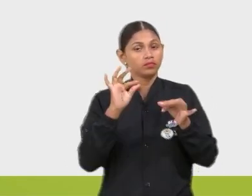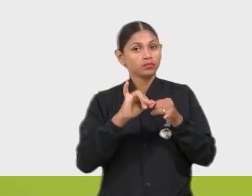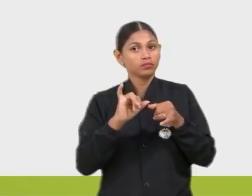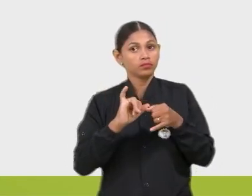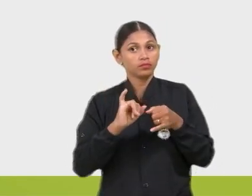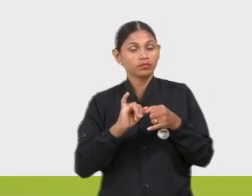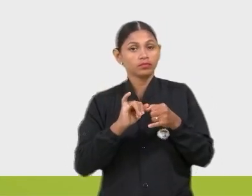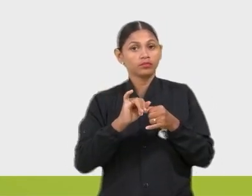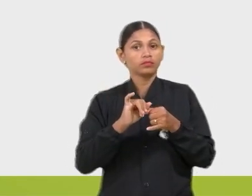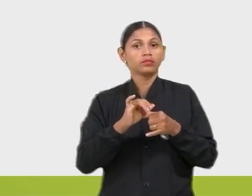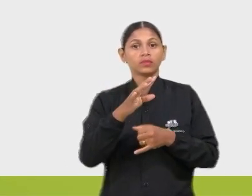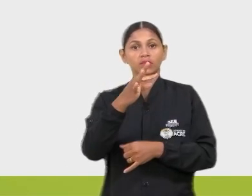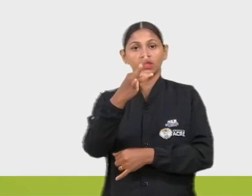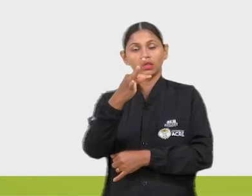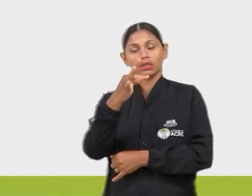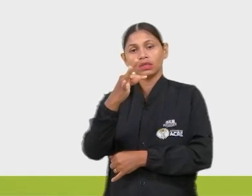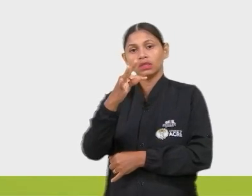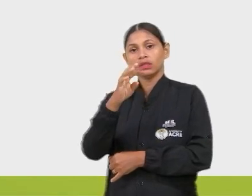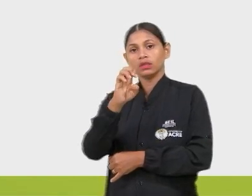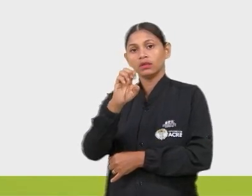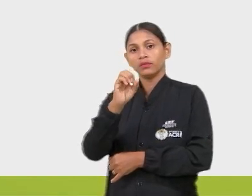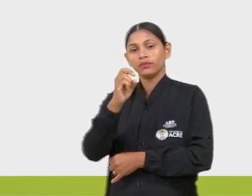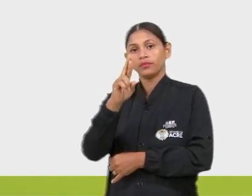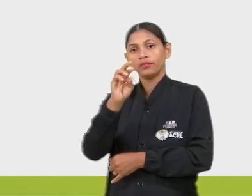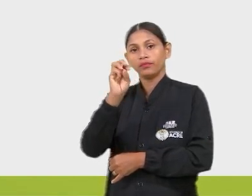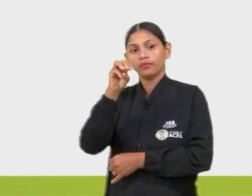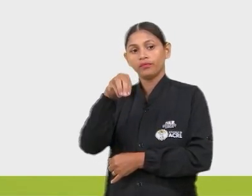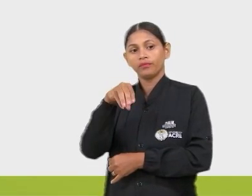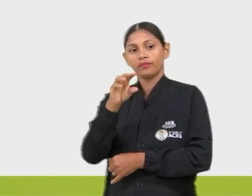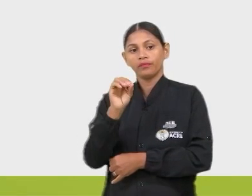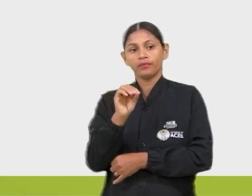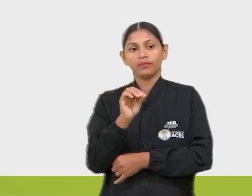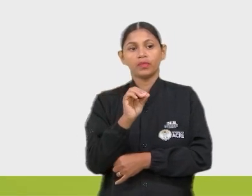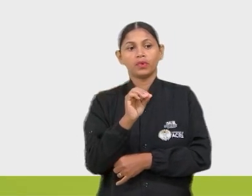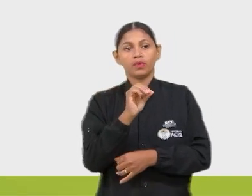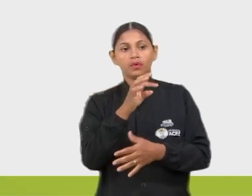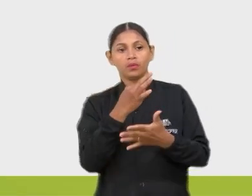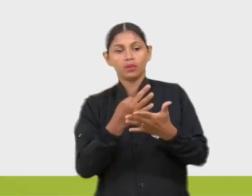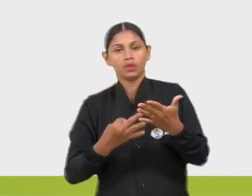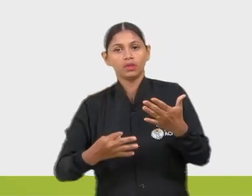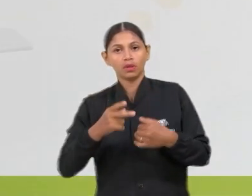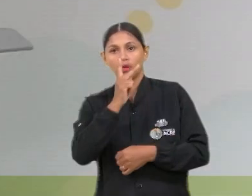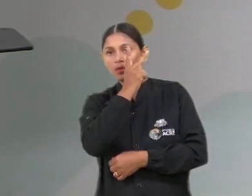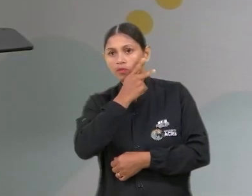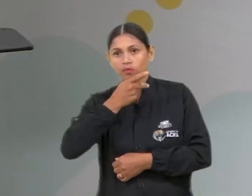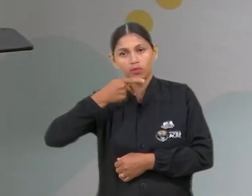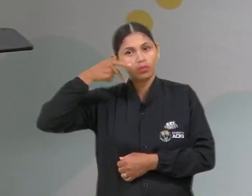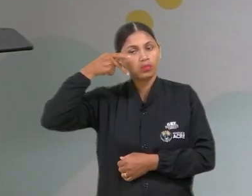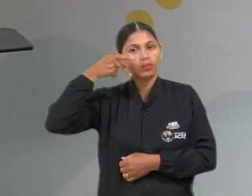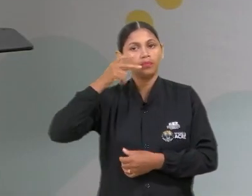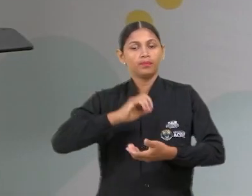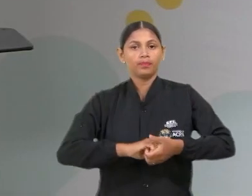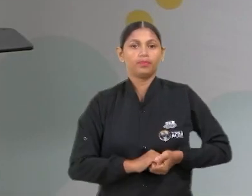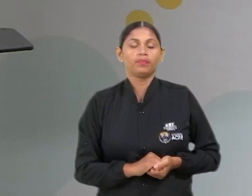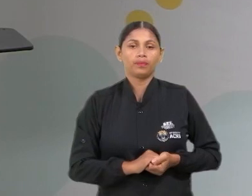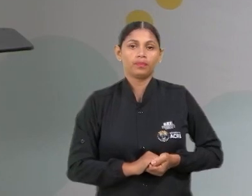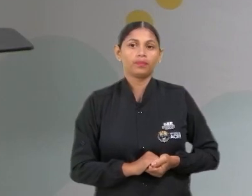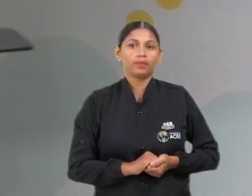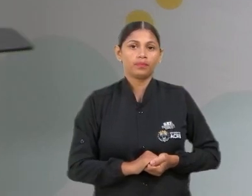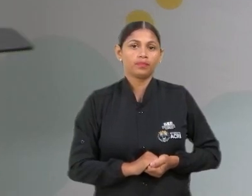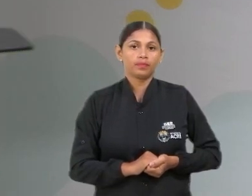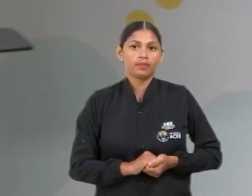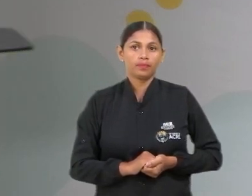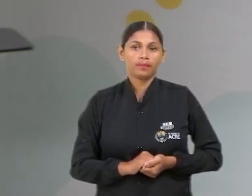tal do teorema de Pitágoras, né? Vamos ao primeiro probleminha envolvendo a ideia da geometria espacial.